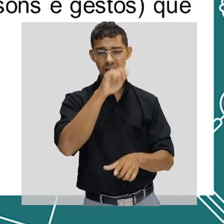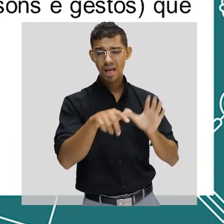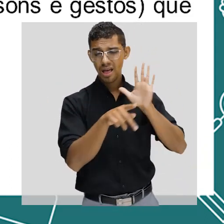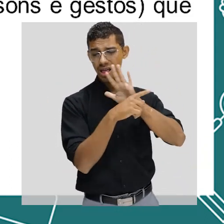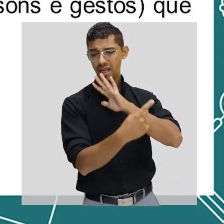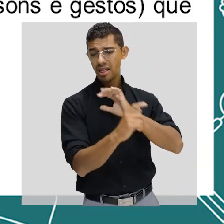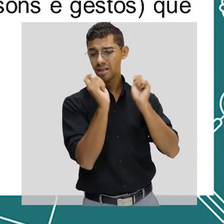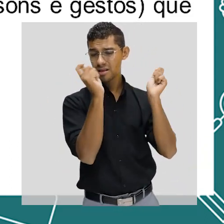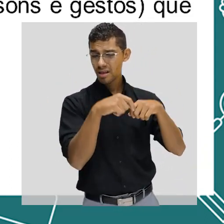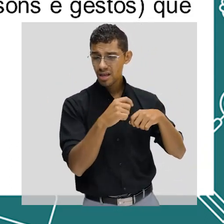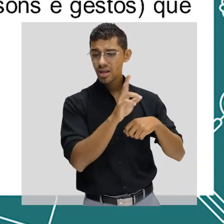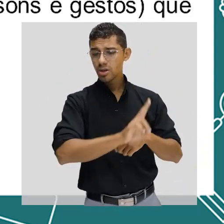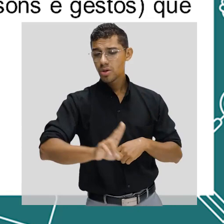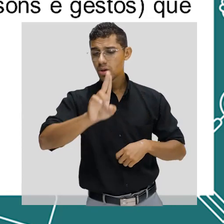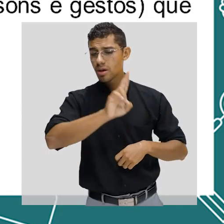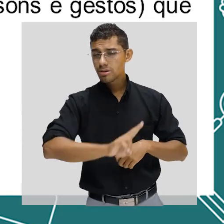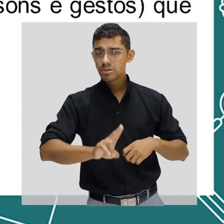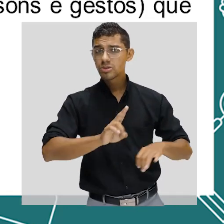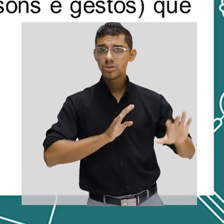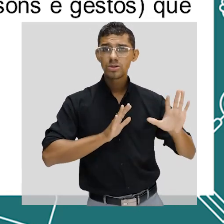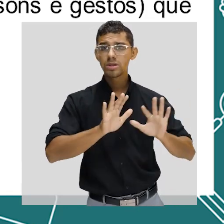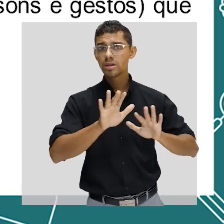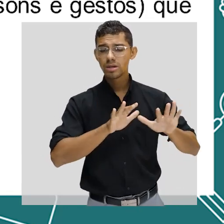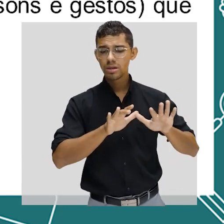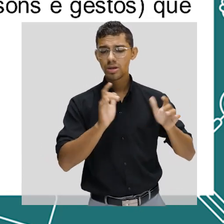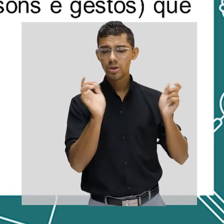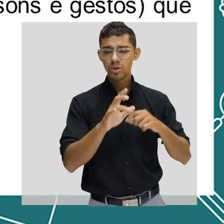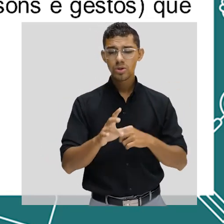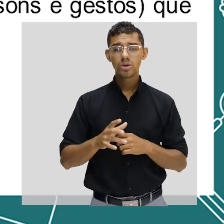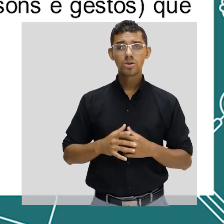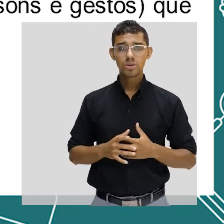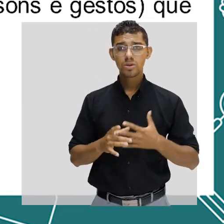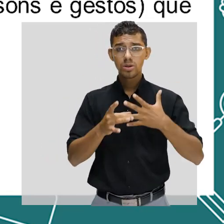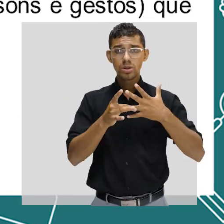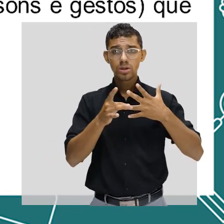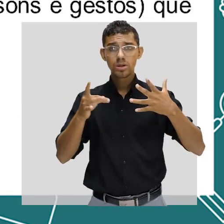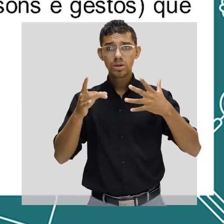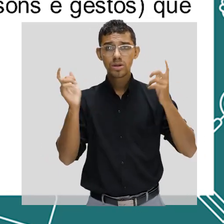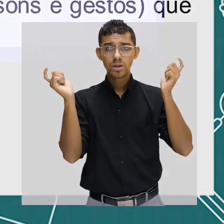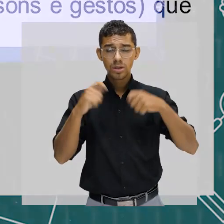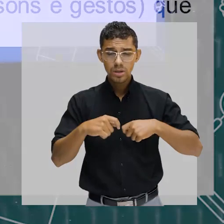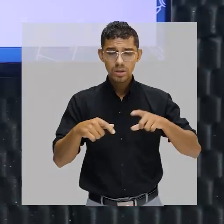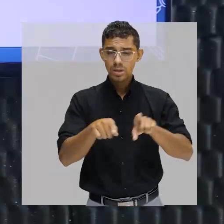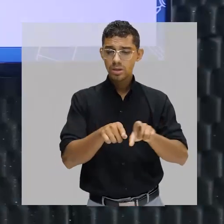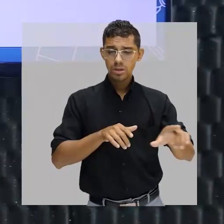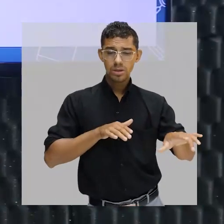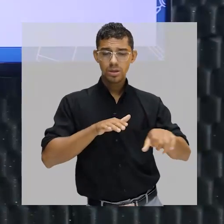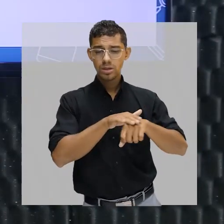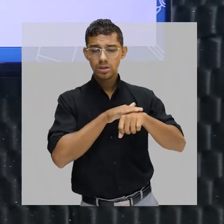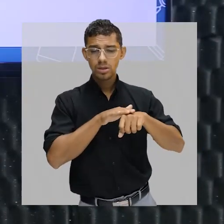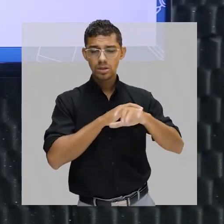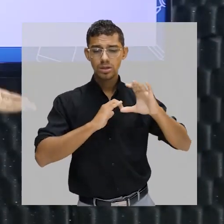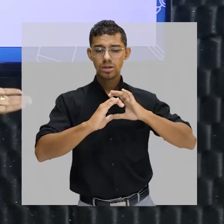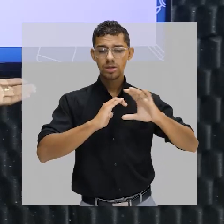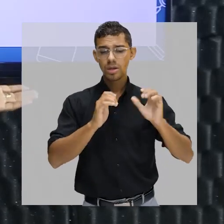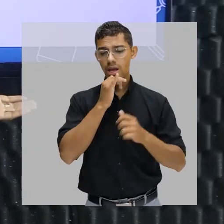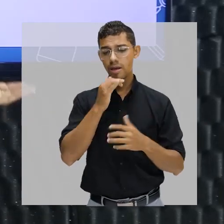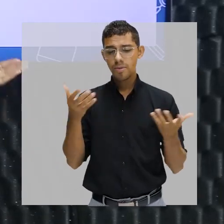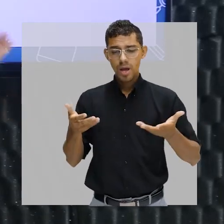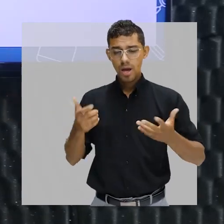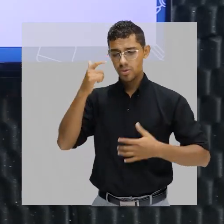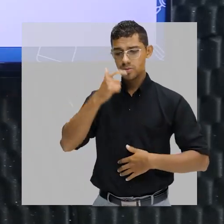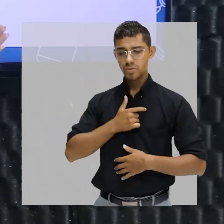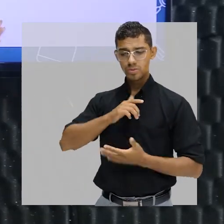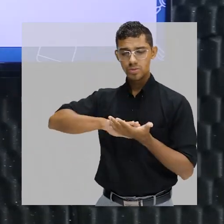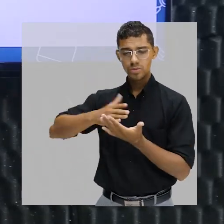o código que nós utilizamos na hora do contato, na hora da comunicação, né? Por exemplo, o Tyron está